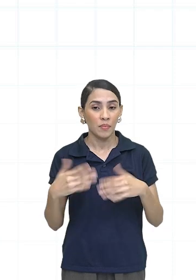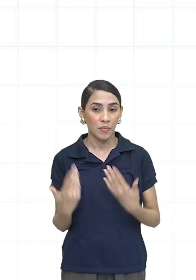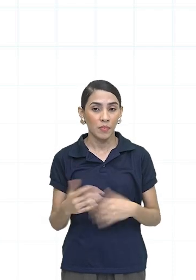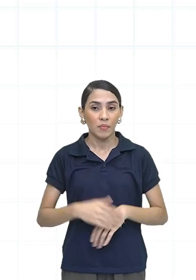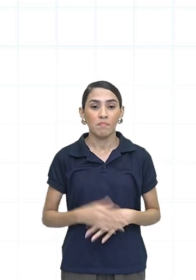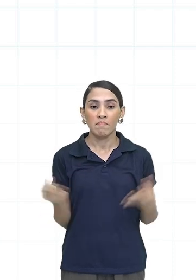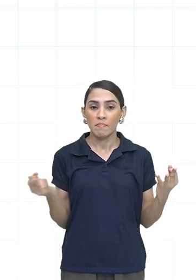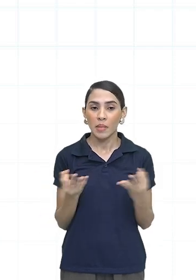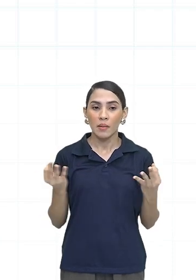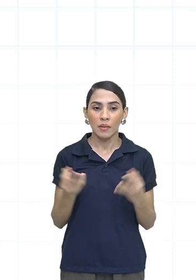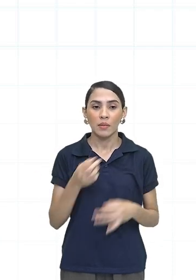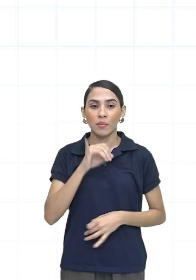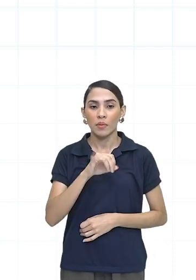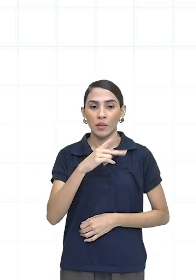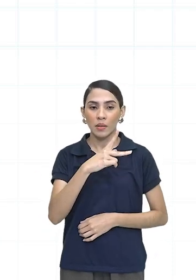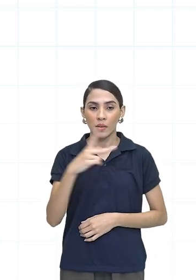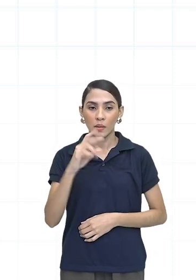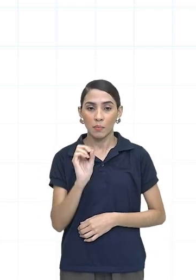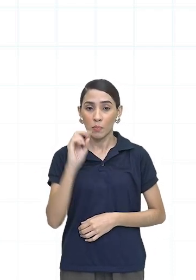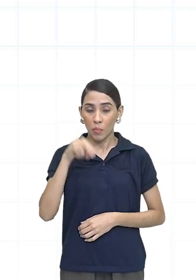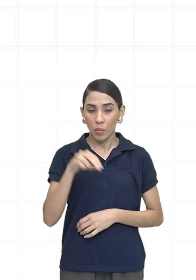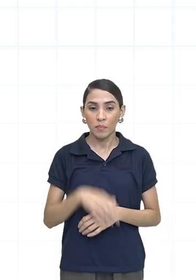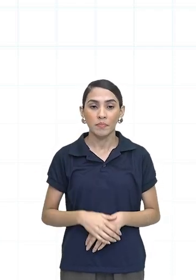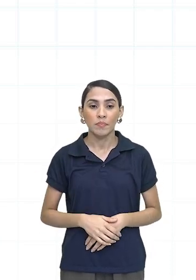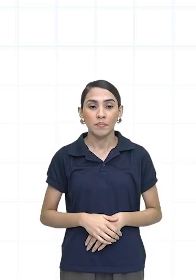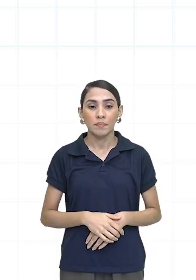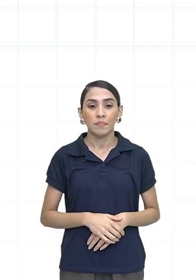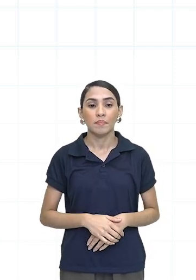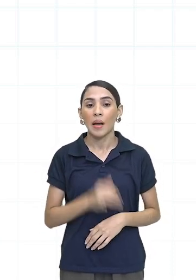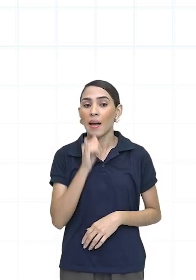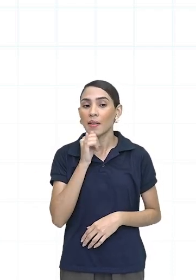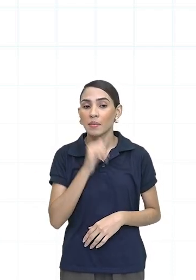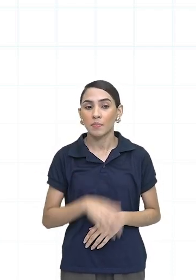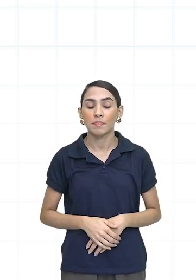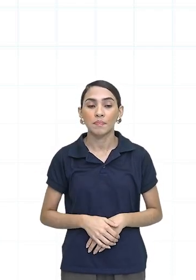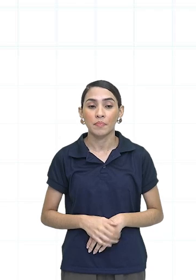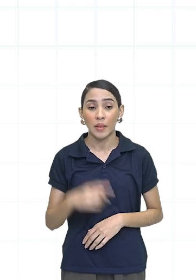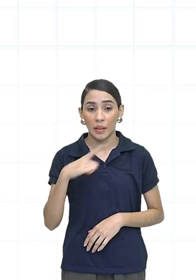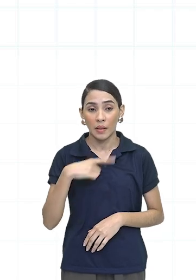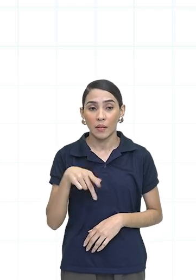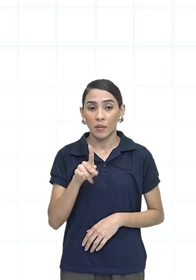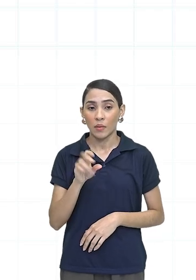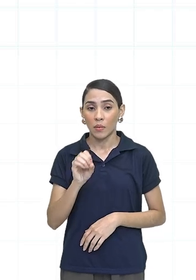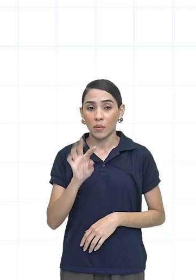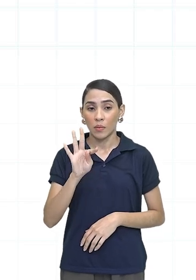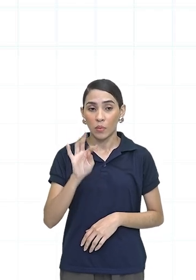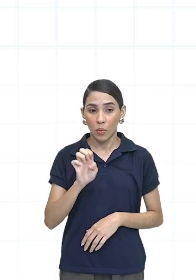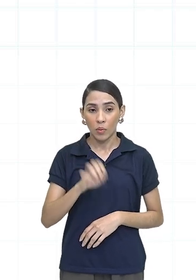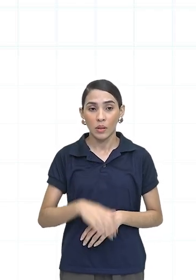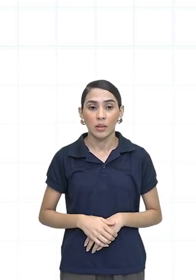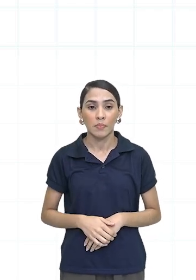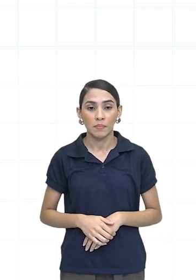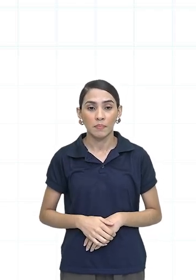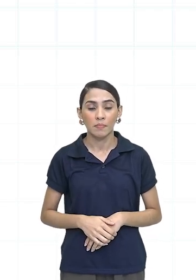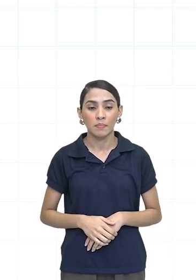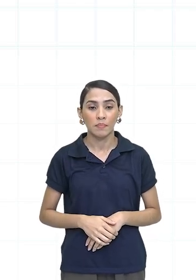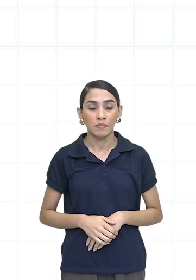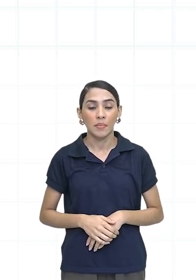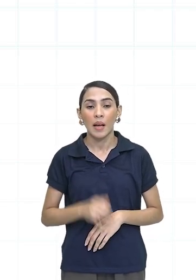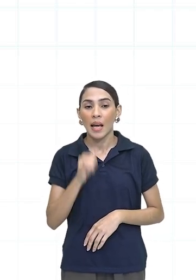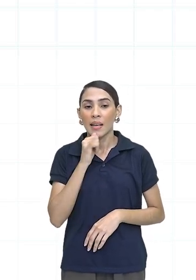considerados perfeitos, ou seja, os ippons, são os seguintes. Nós temos o kote, que é o golpe